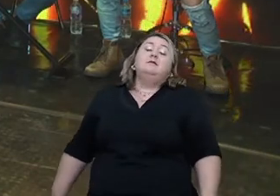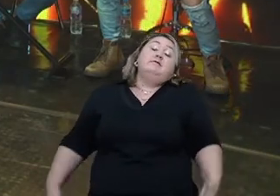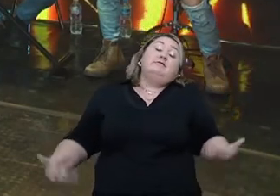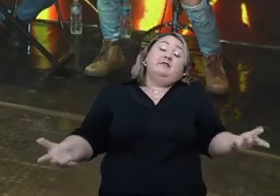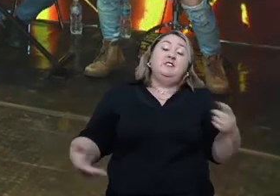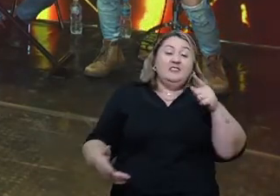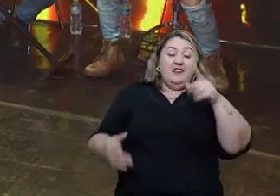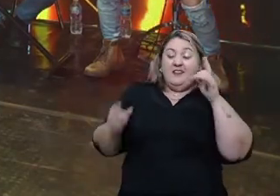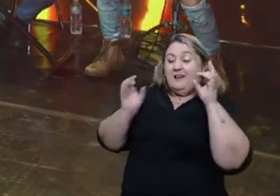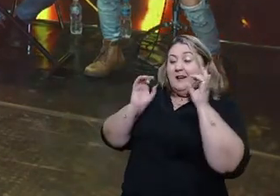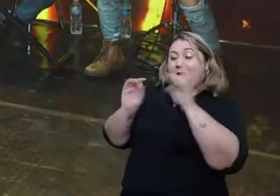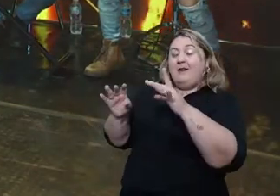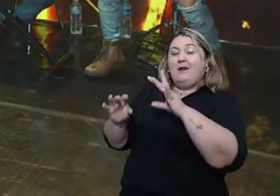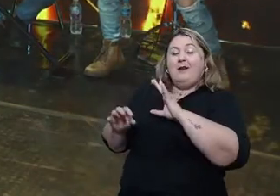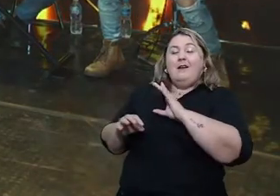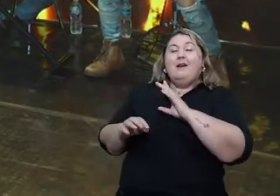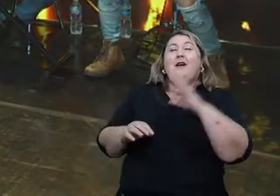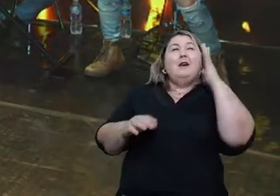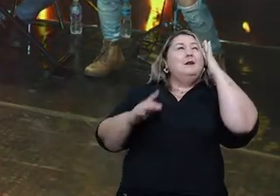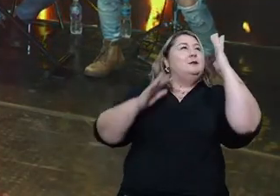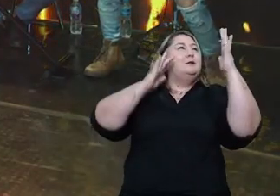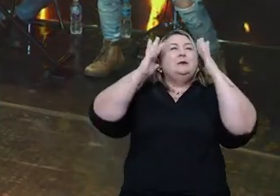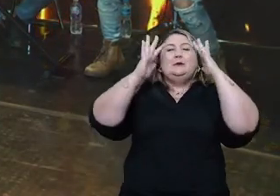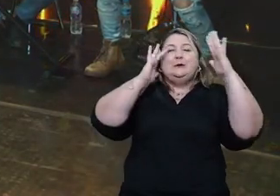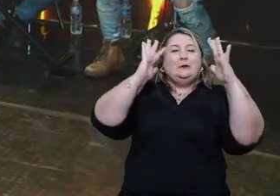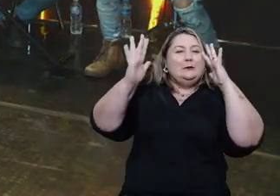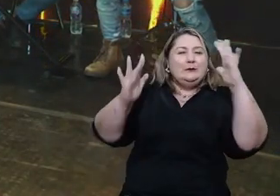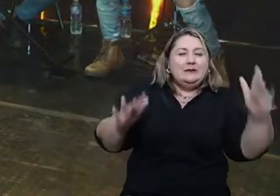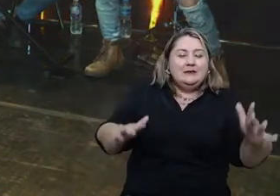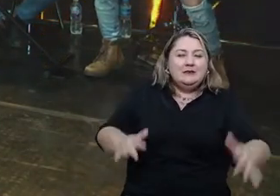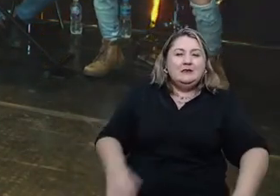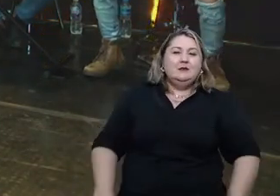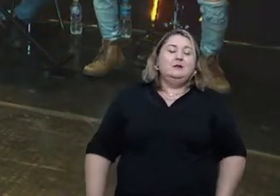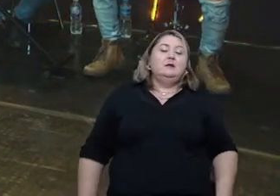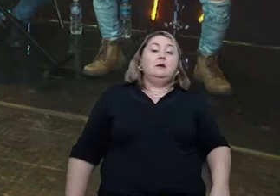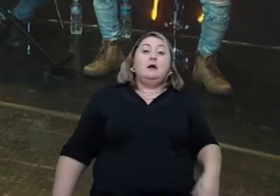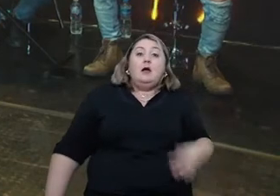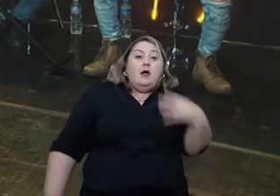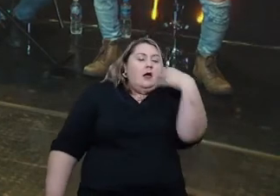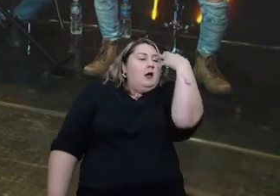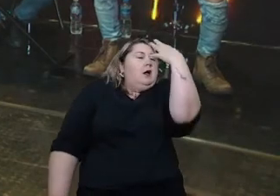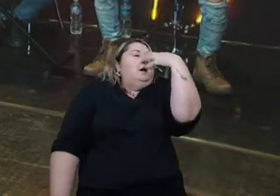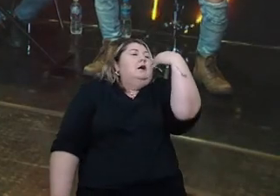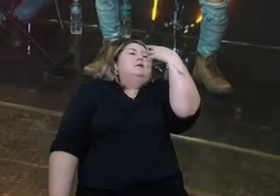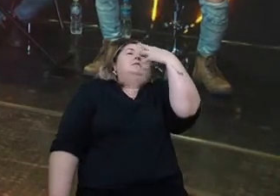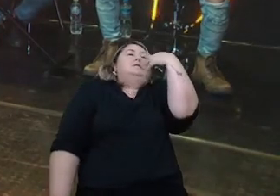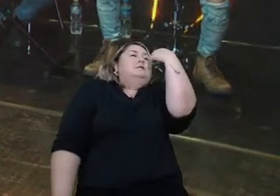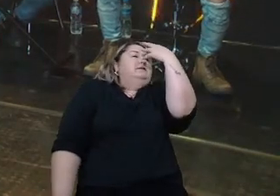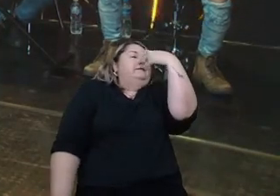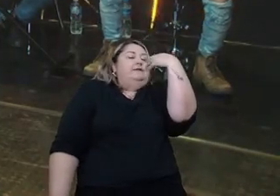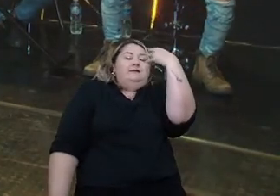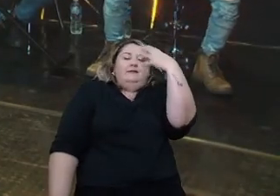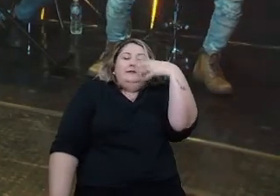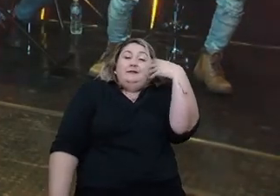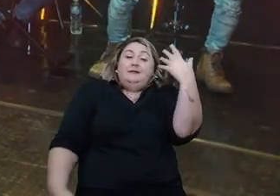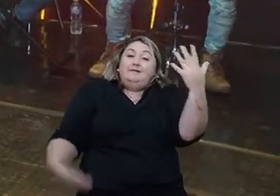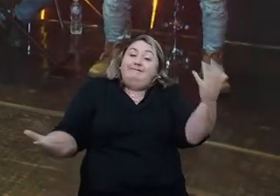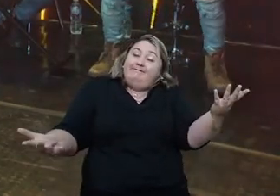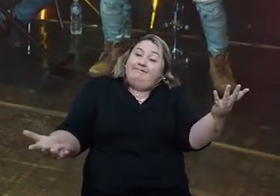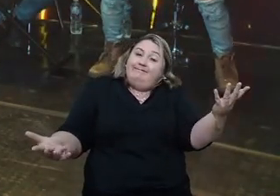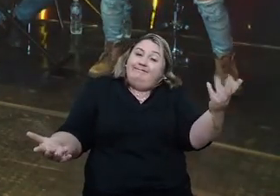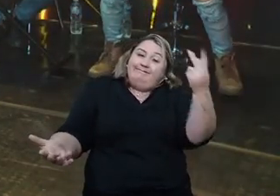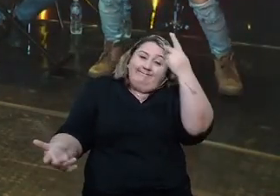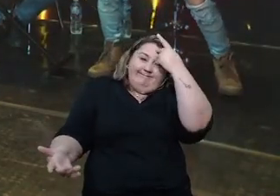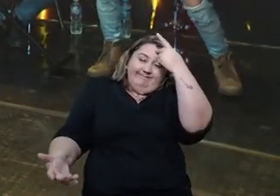faz. Você jogou fora a minha ilusão, a louca